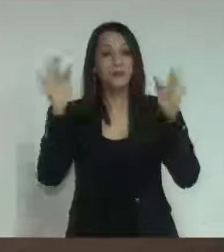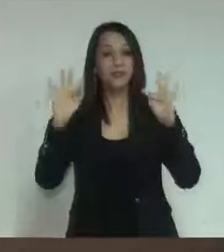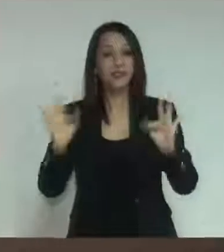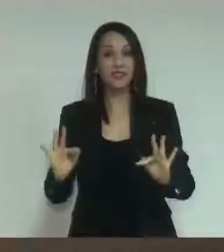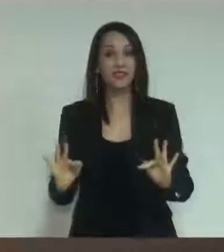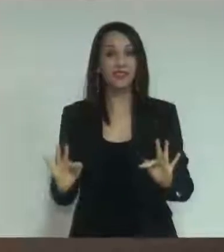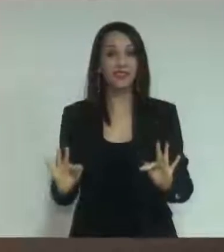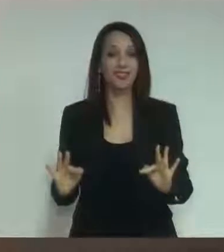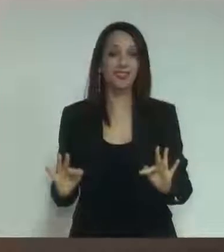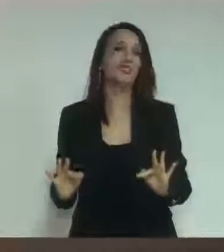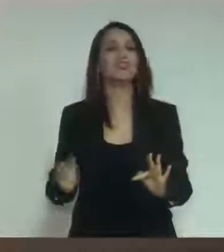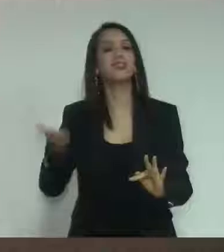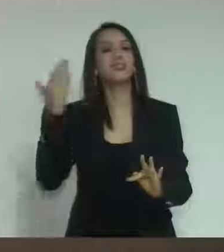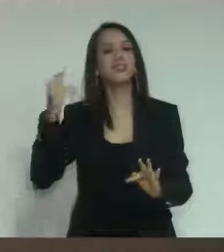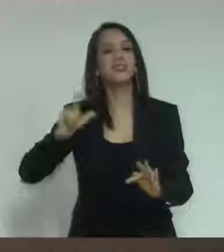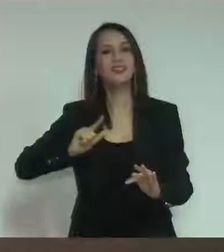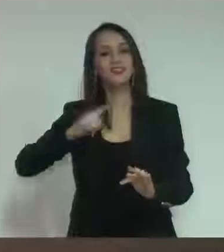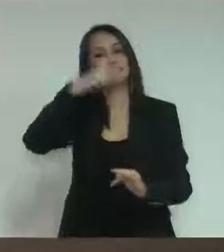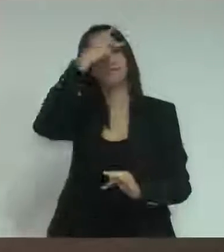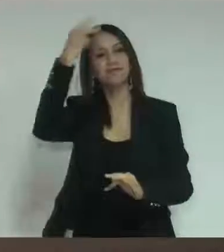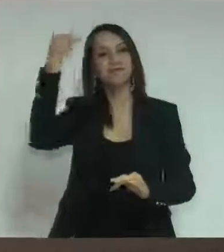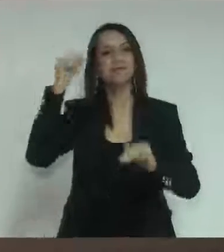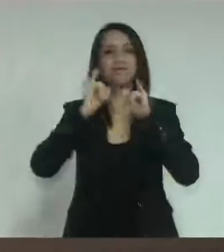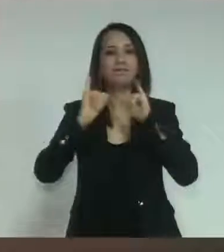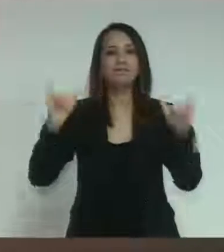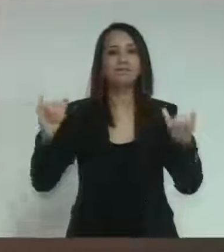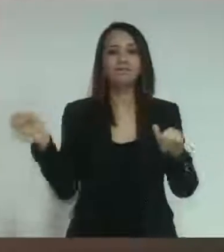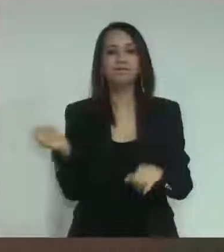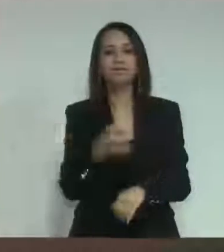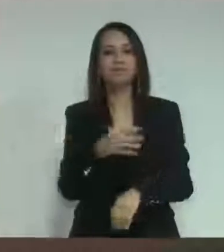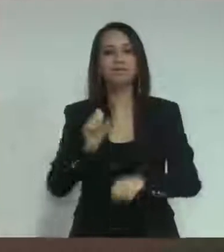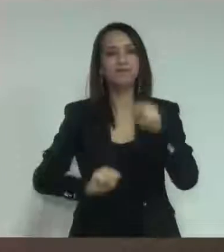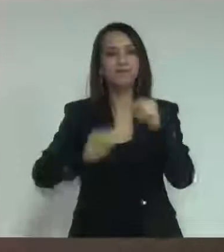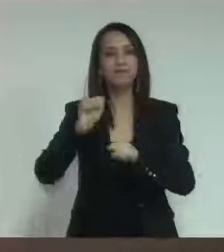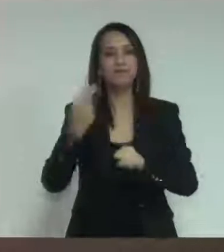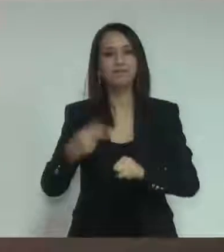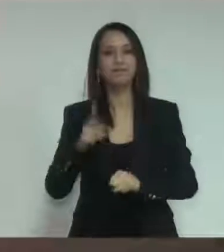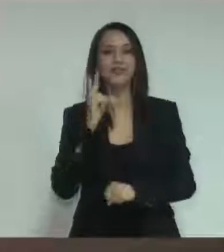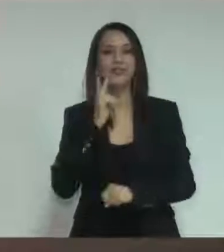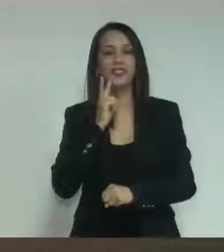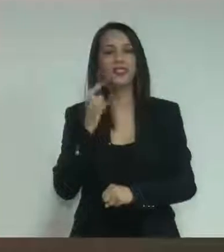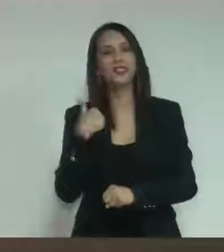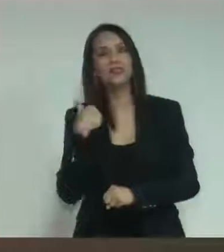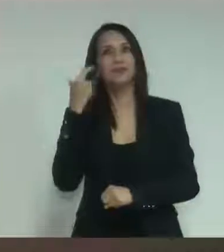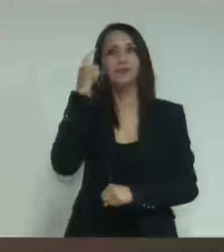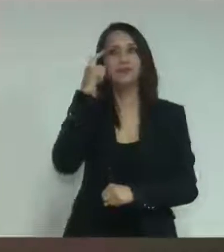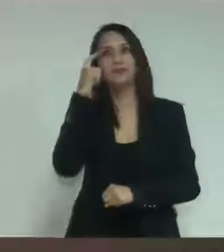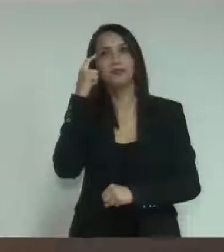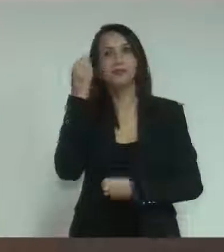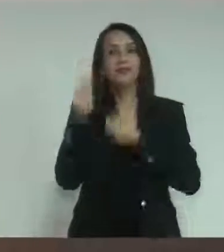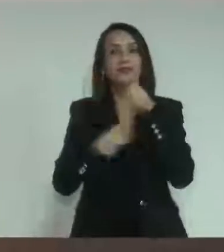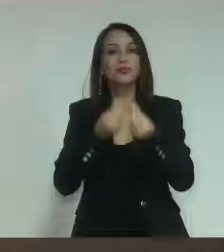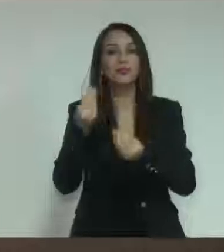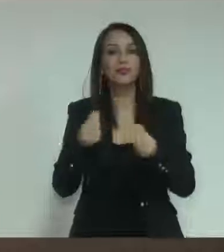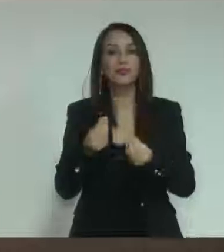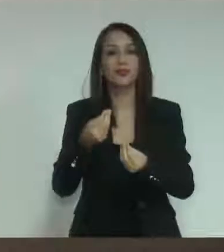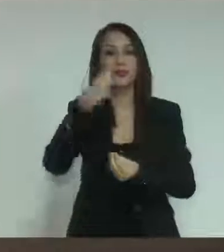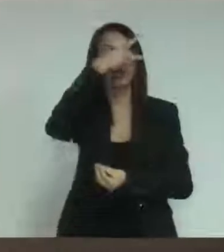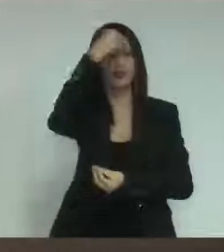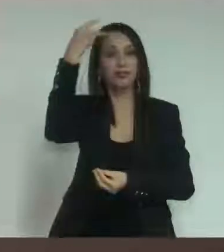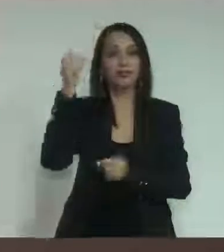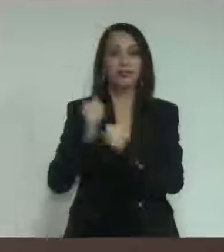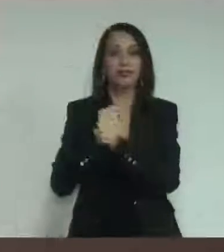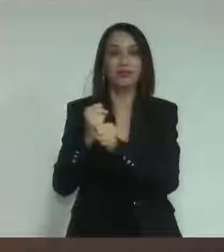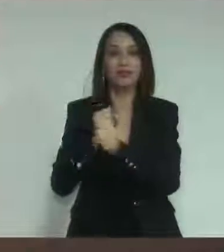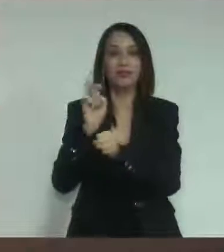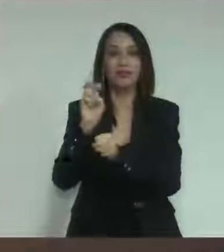nos últimos dias, a prefeitura tem anunciado novas empresas para a cidade, e aí eu me pergunto, como que a prefeitura trabalhou nos últimos 5